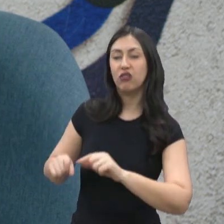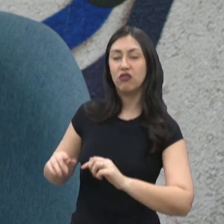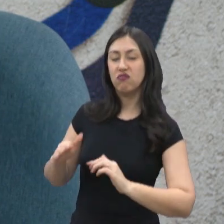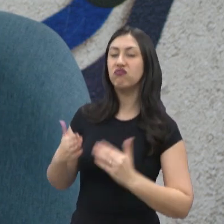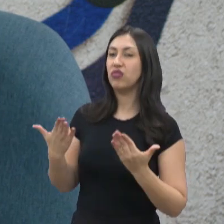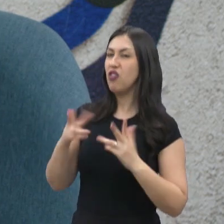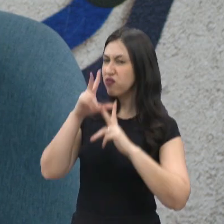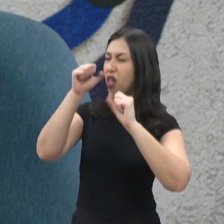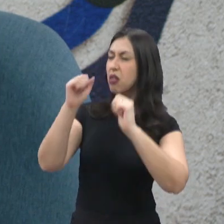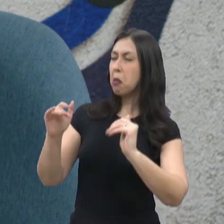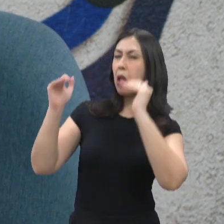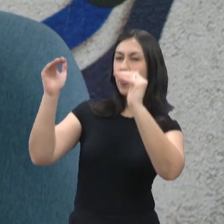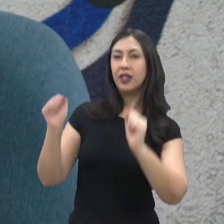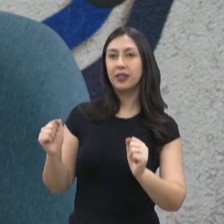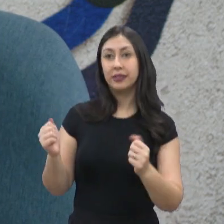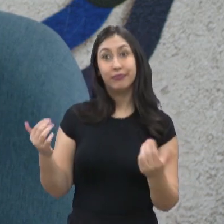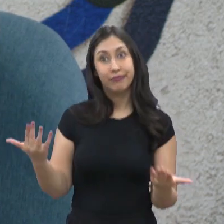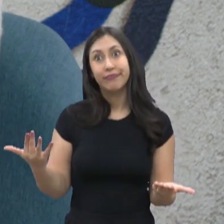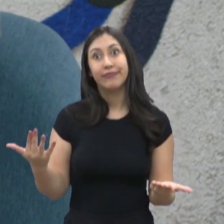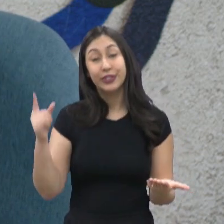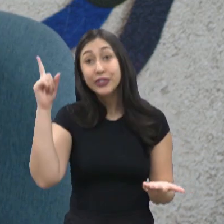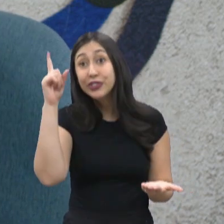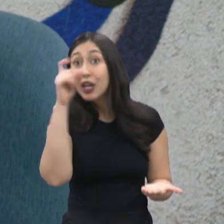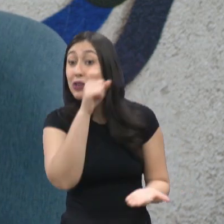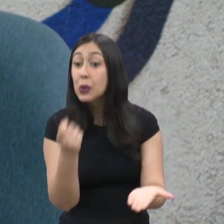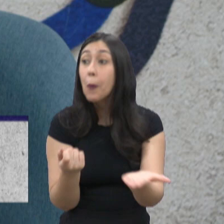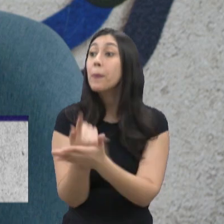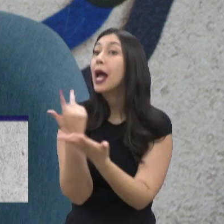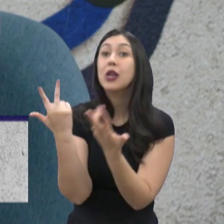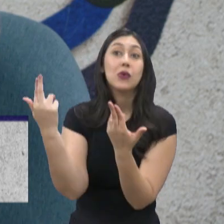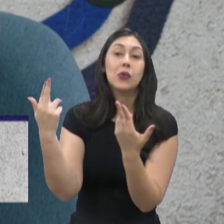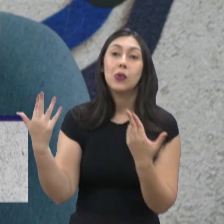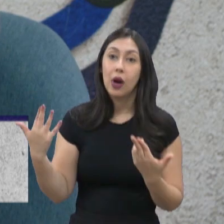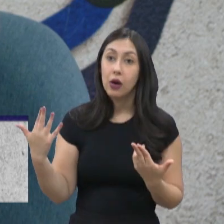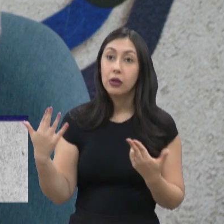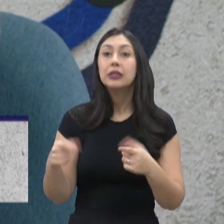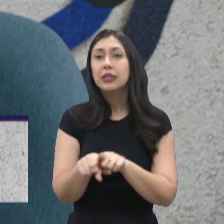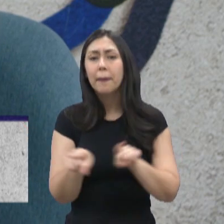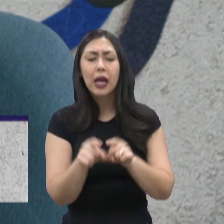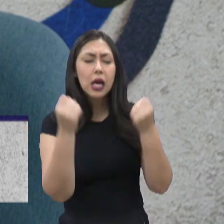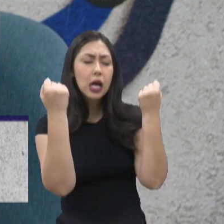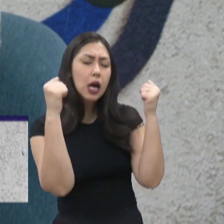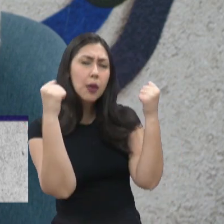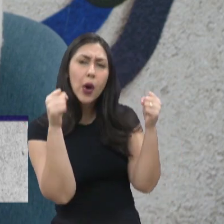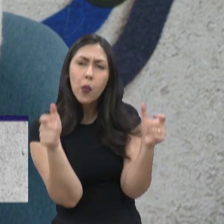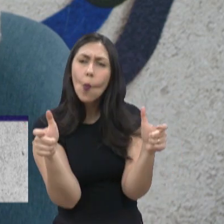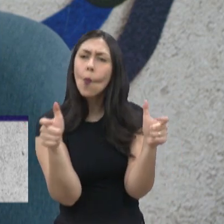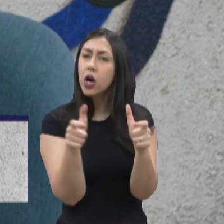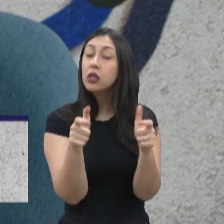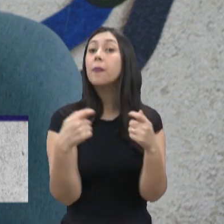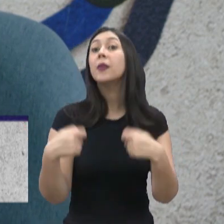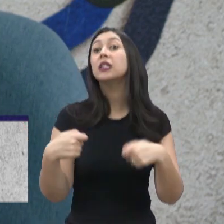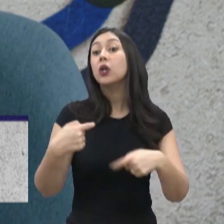né? Que eu brinco aí que ninguém consegue competir, são grandes marcas, grandes redes, e para as academias menores, né, competirem nesse